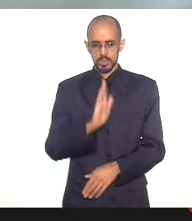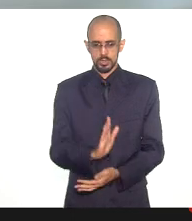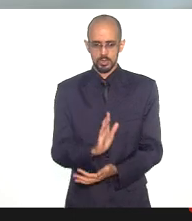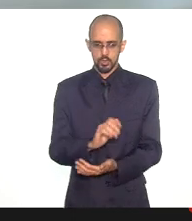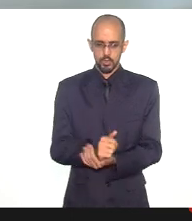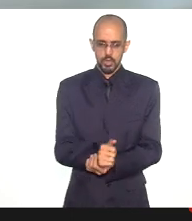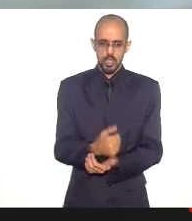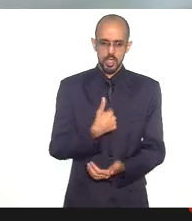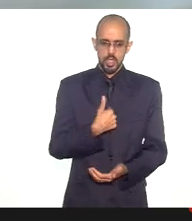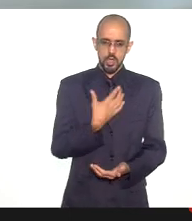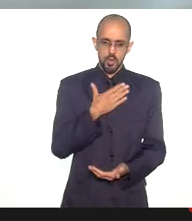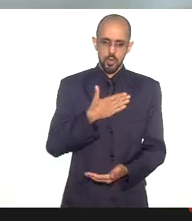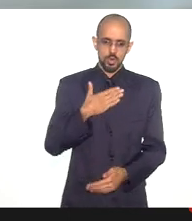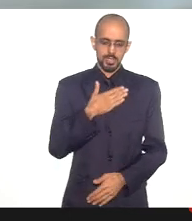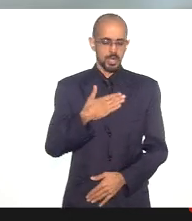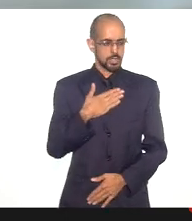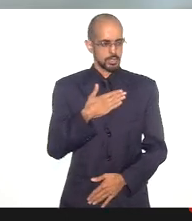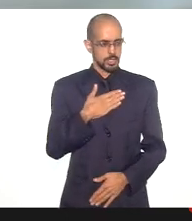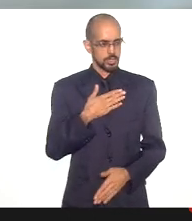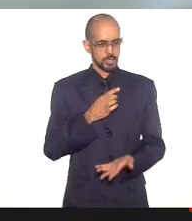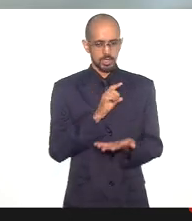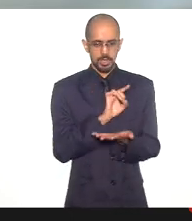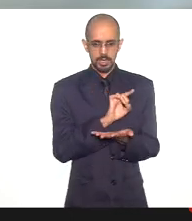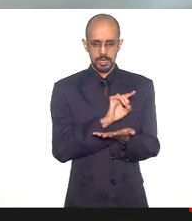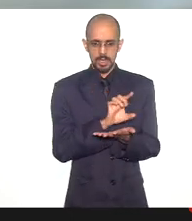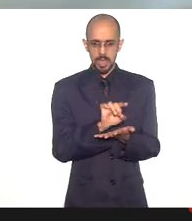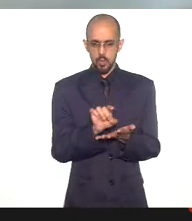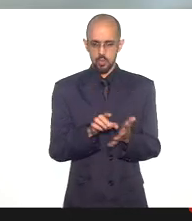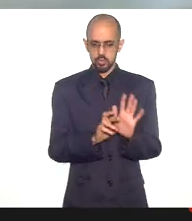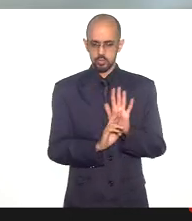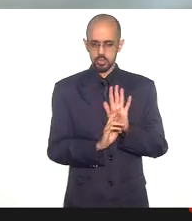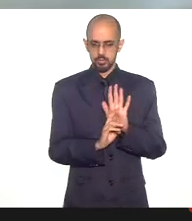Eu gostaria que os representantes da Shell